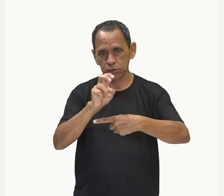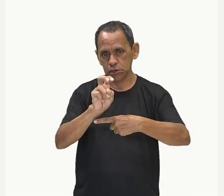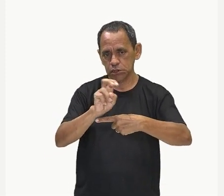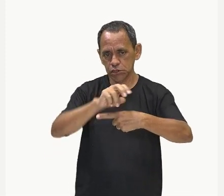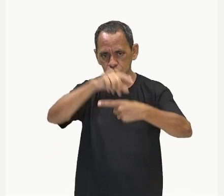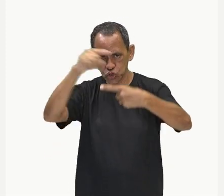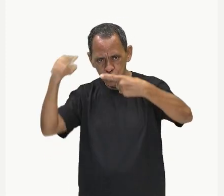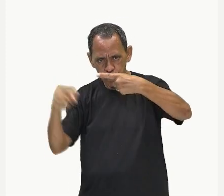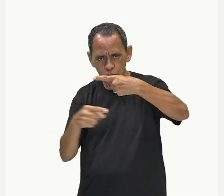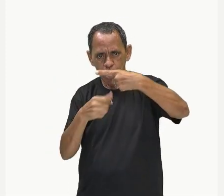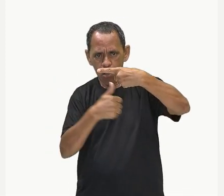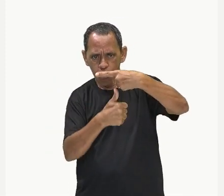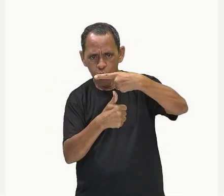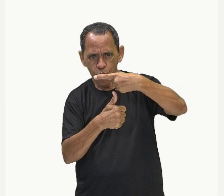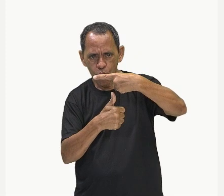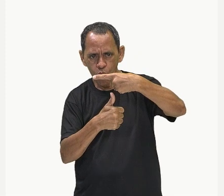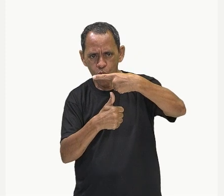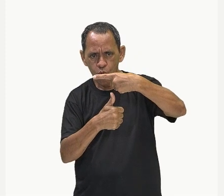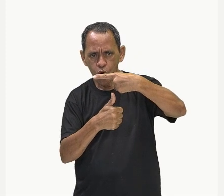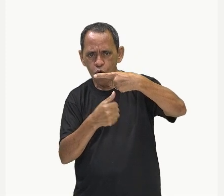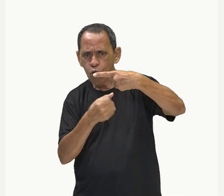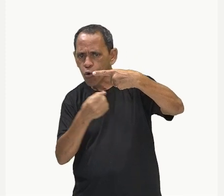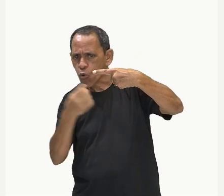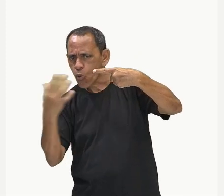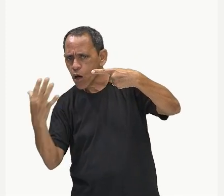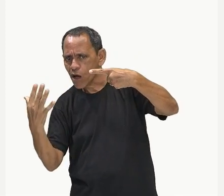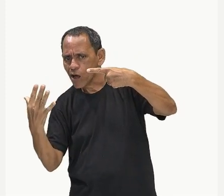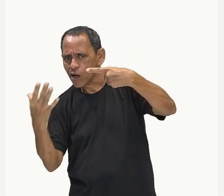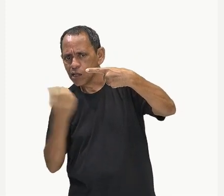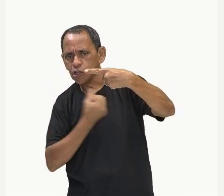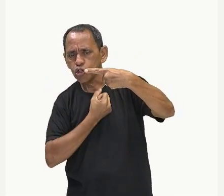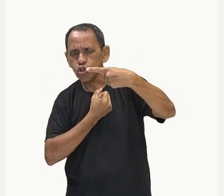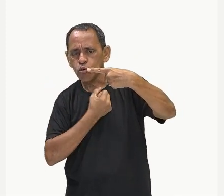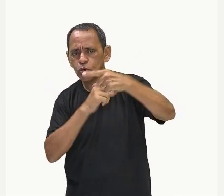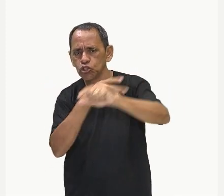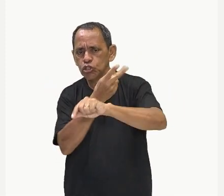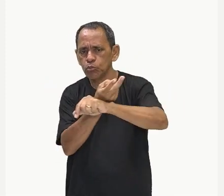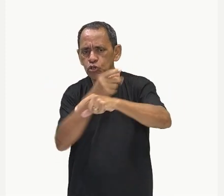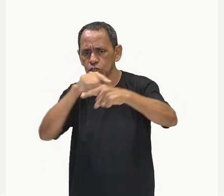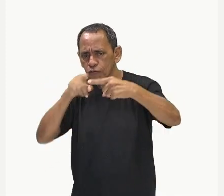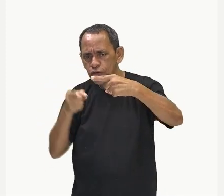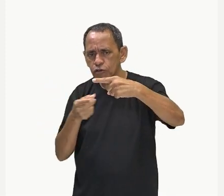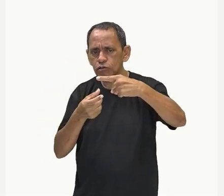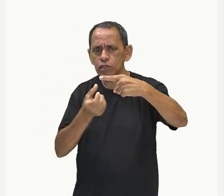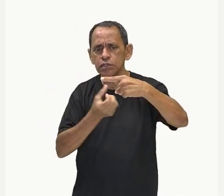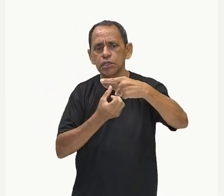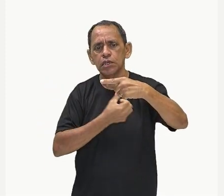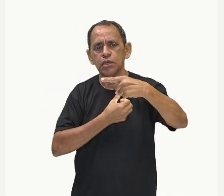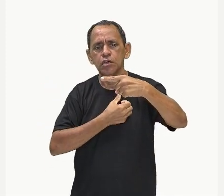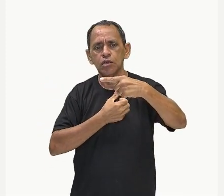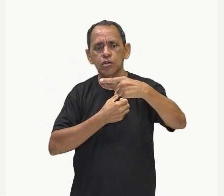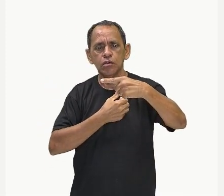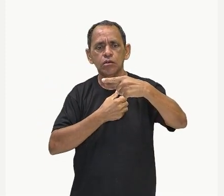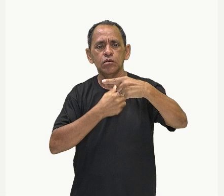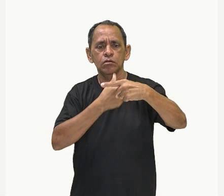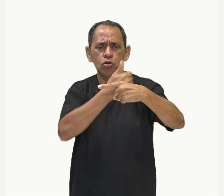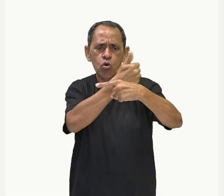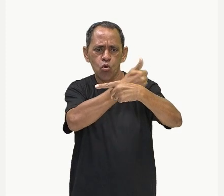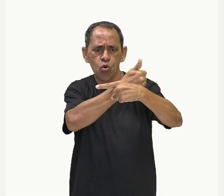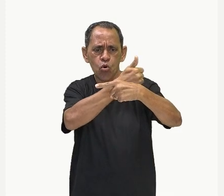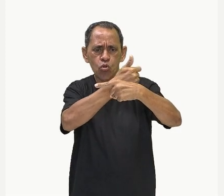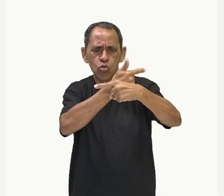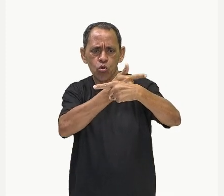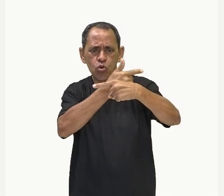Ok? Vamos conferir aqui a quantidade de números depois da vírgula. Aqui eu tenho 1, 2, 3. Eu